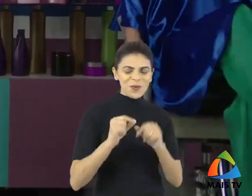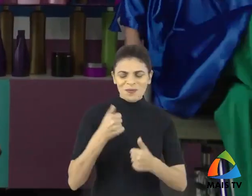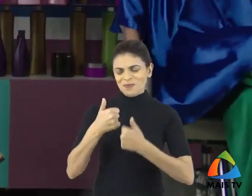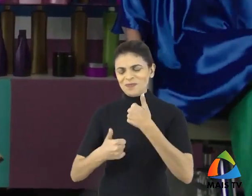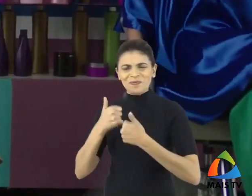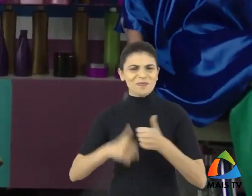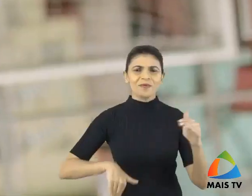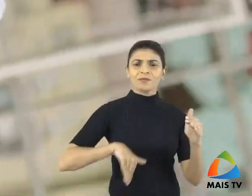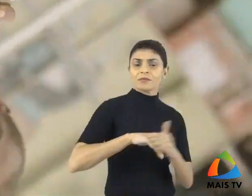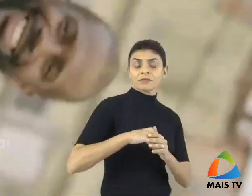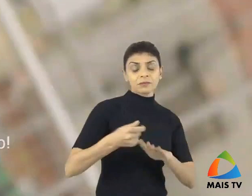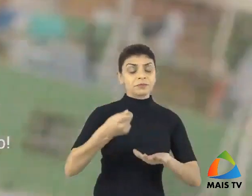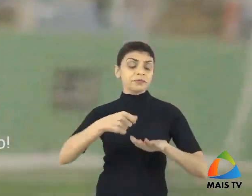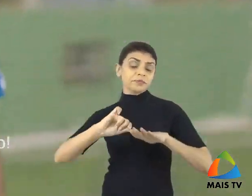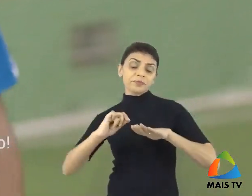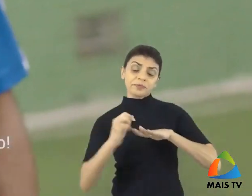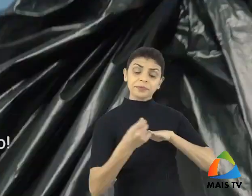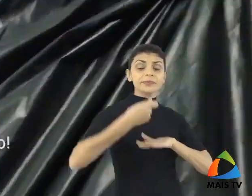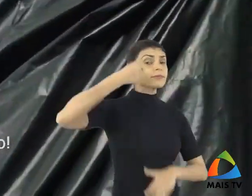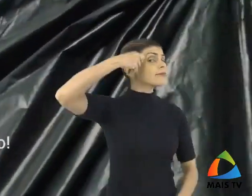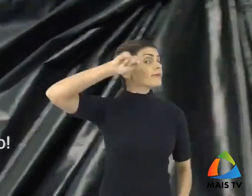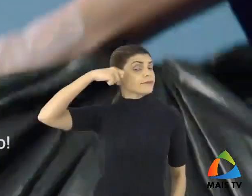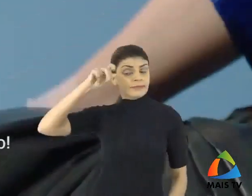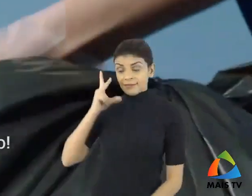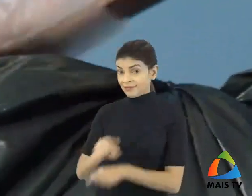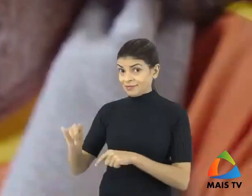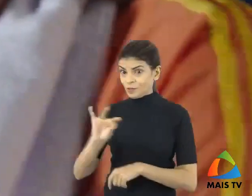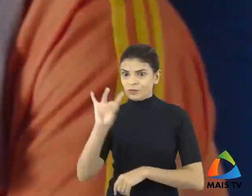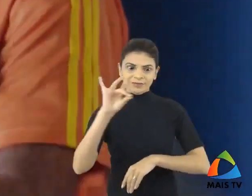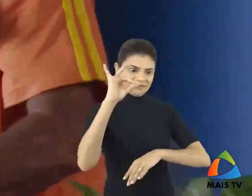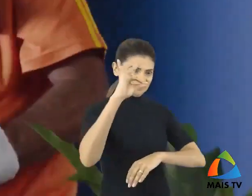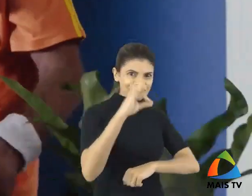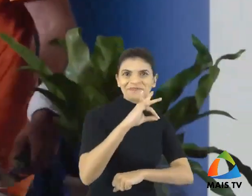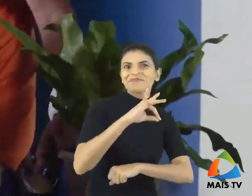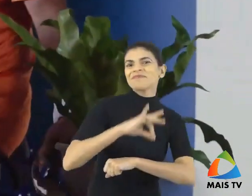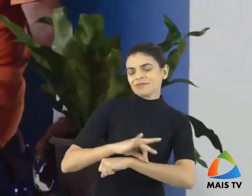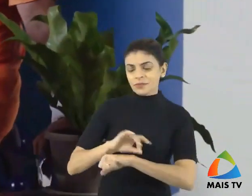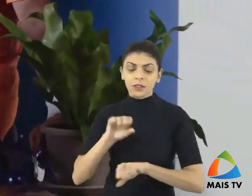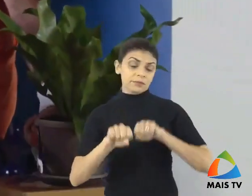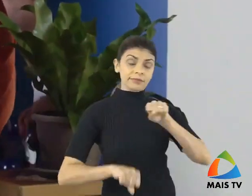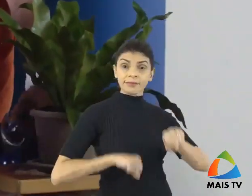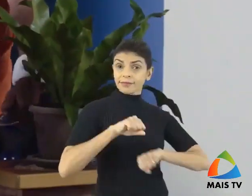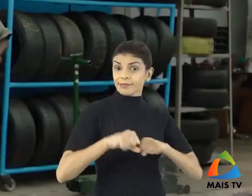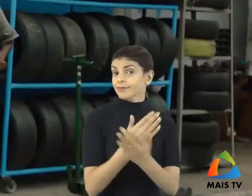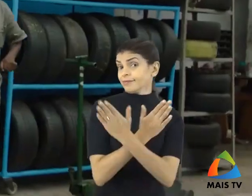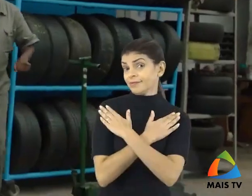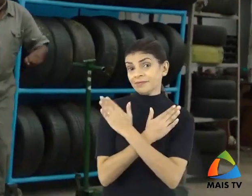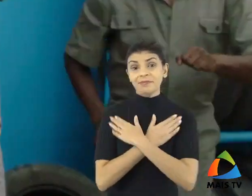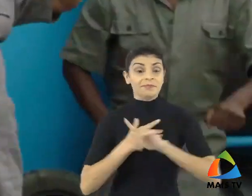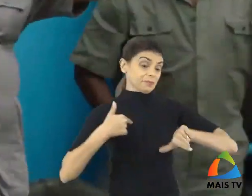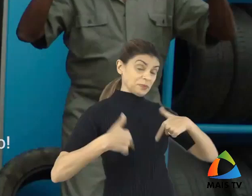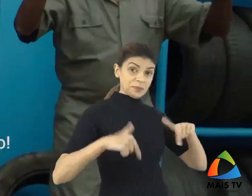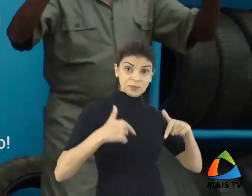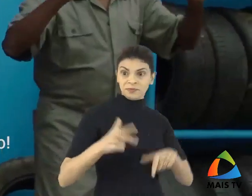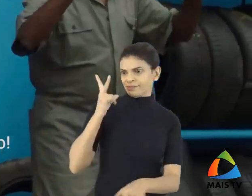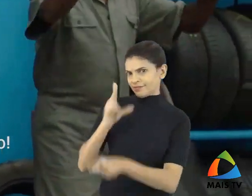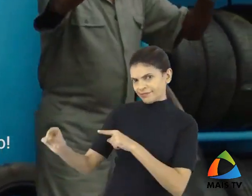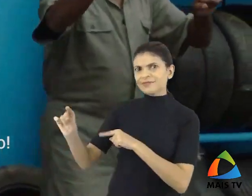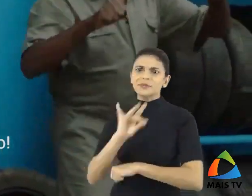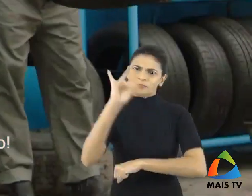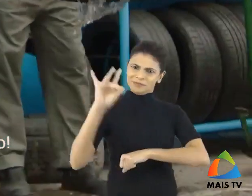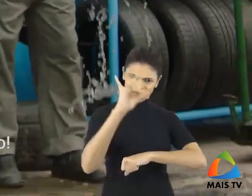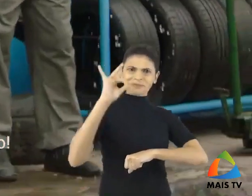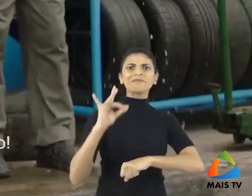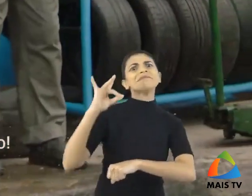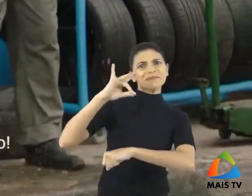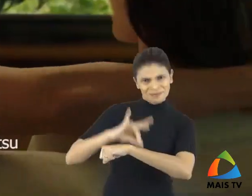de ficar bonito. Ai! Também é dia de combater o mosquito. Dia de pedalar, dia de fogo ou de serviço. Simbora! Também é